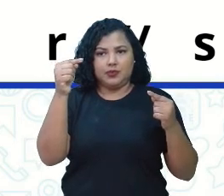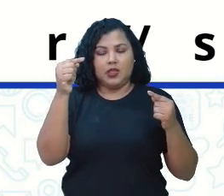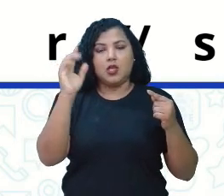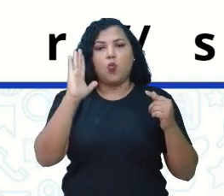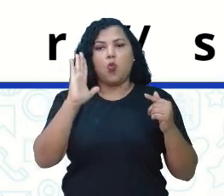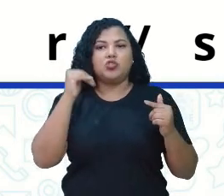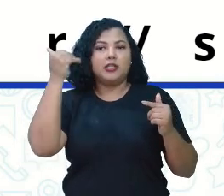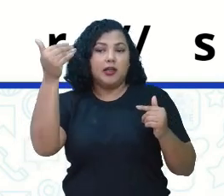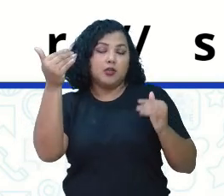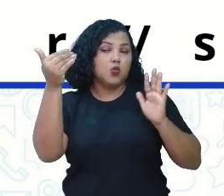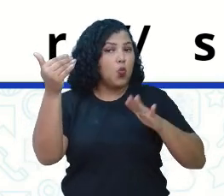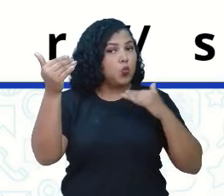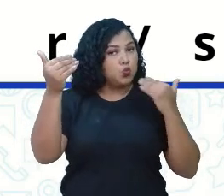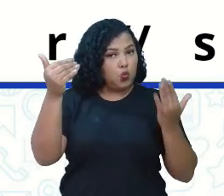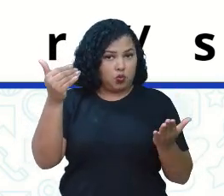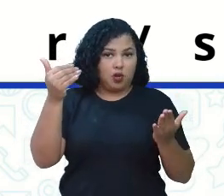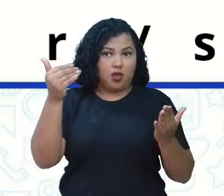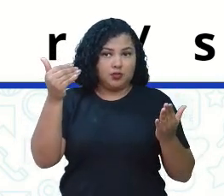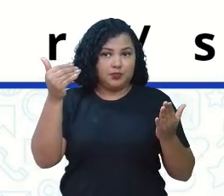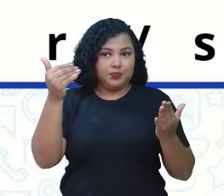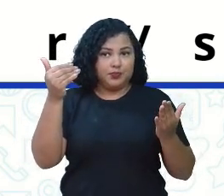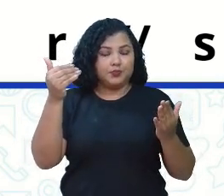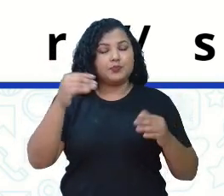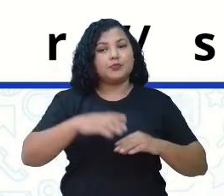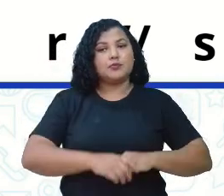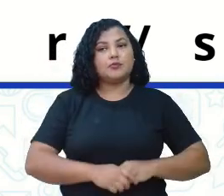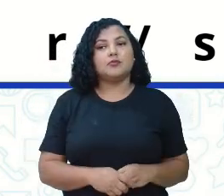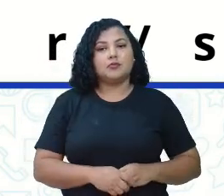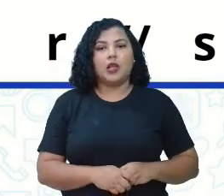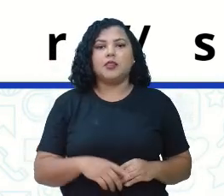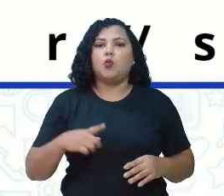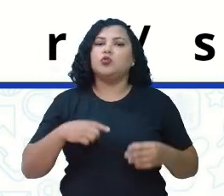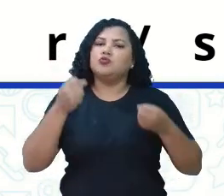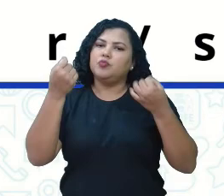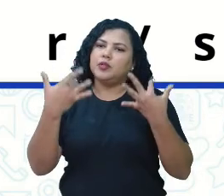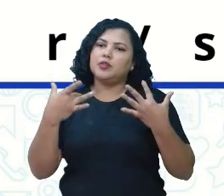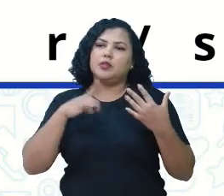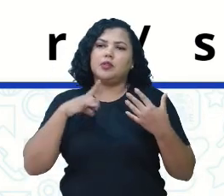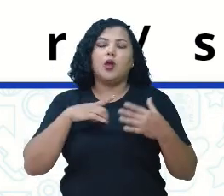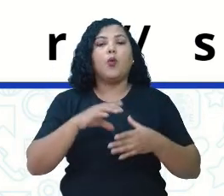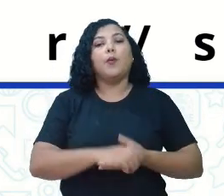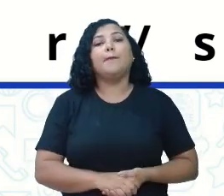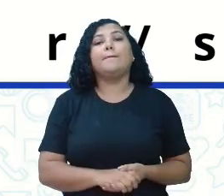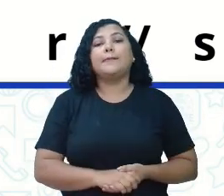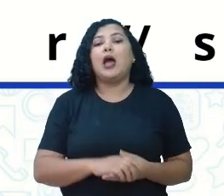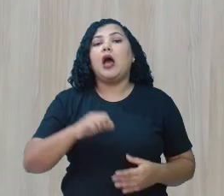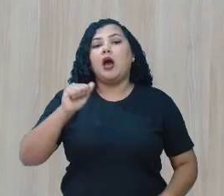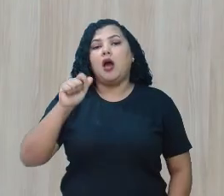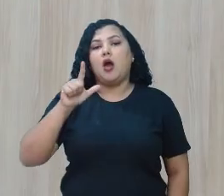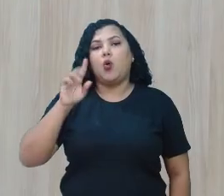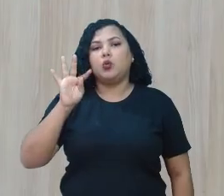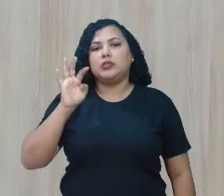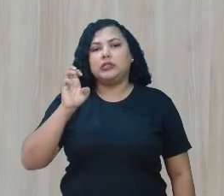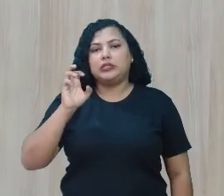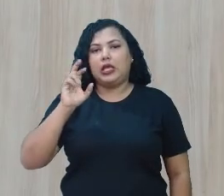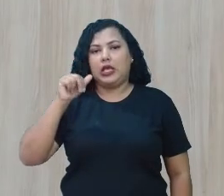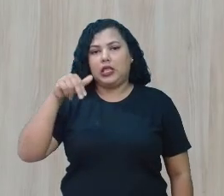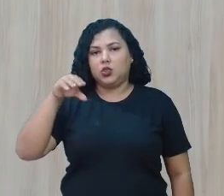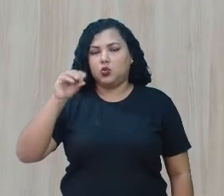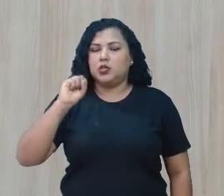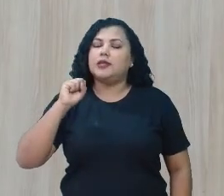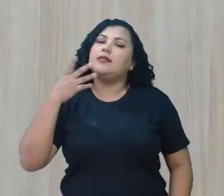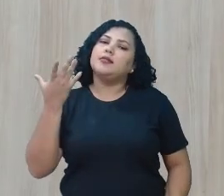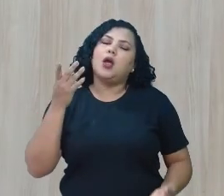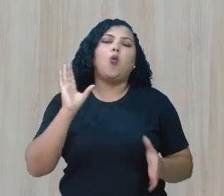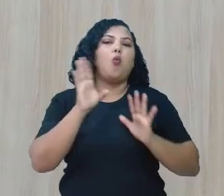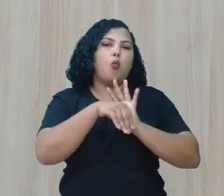de um lado e o outro ângulo está do outro lado, tá bom? Então, quando eu faço isso, eu tenho os ângulos o quê? Alternos. Então, a definição